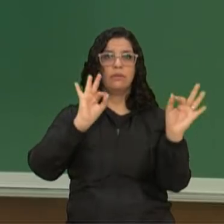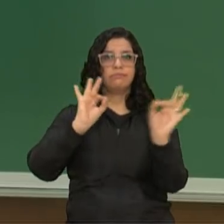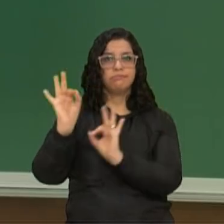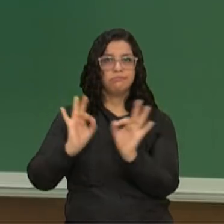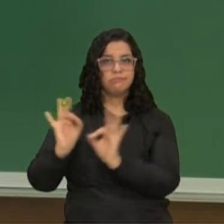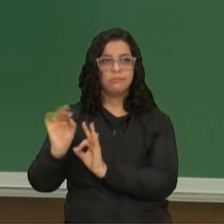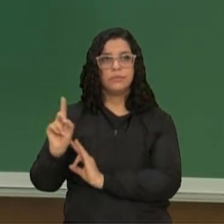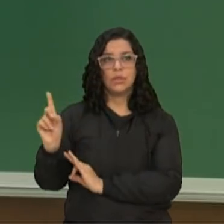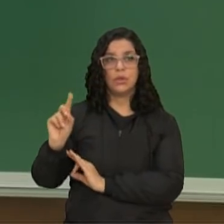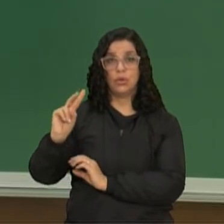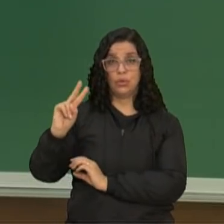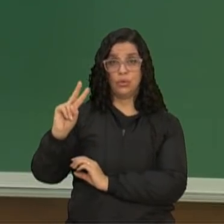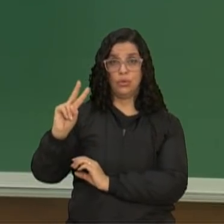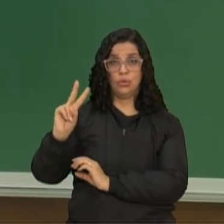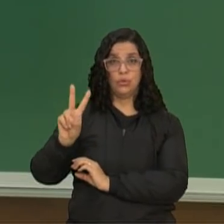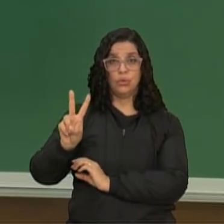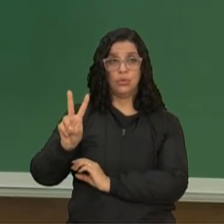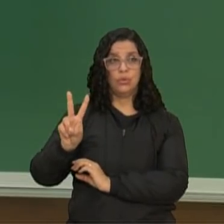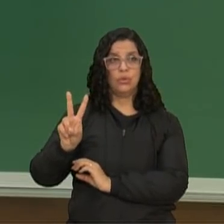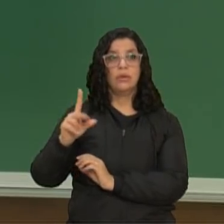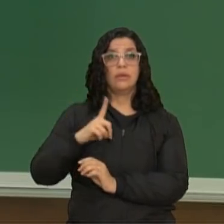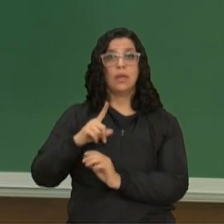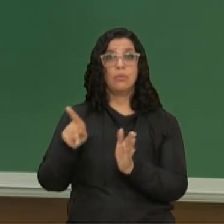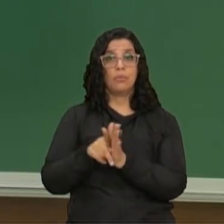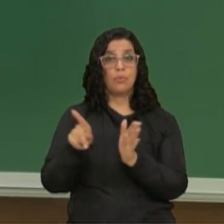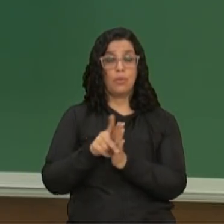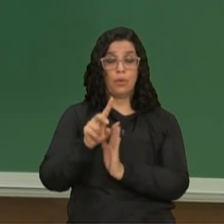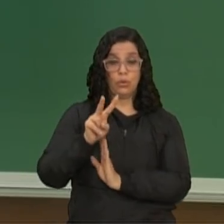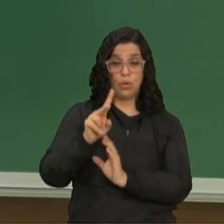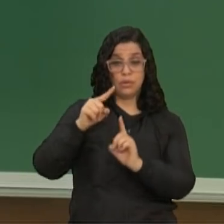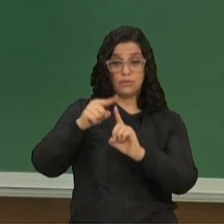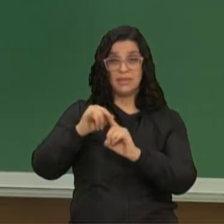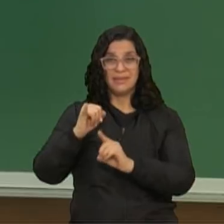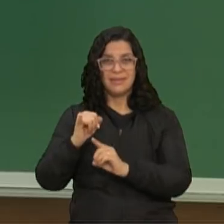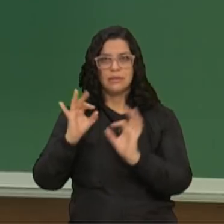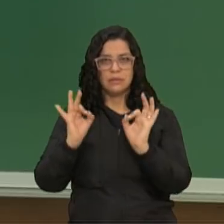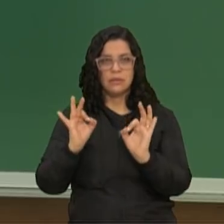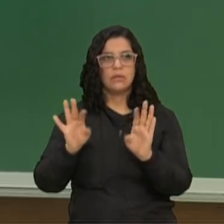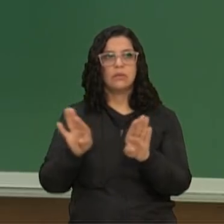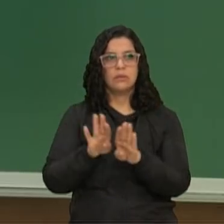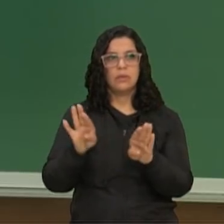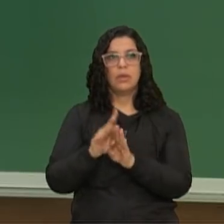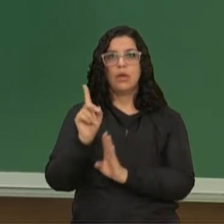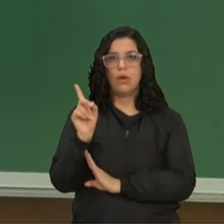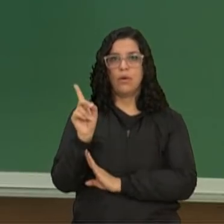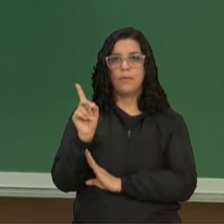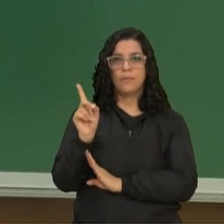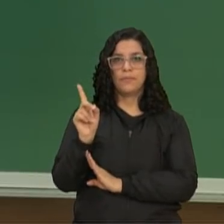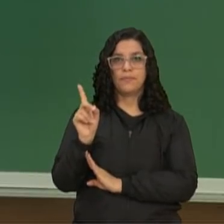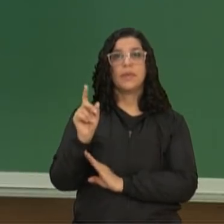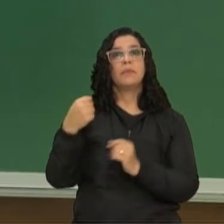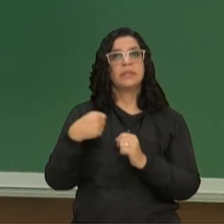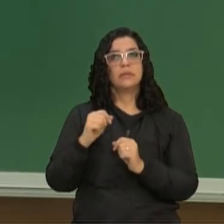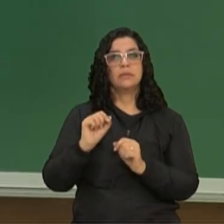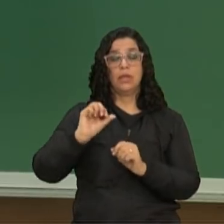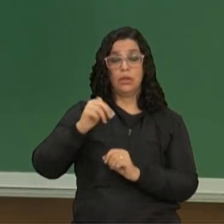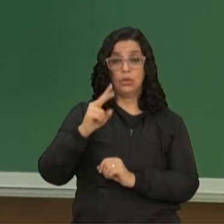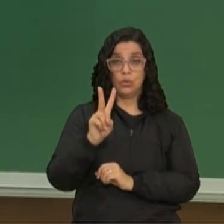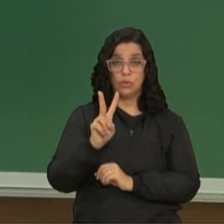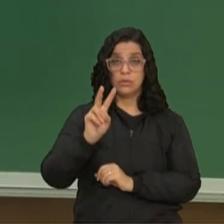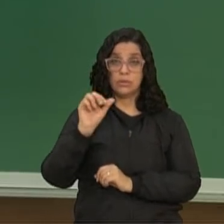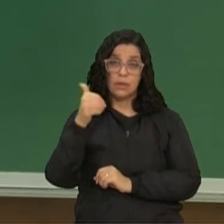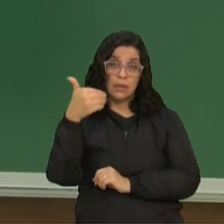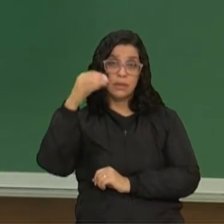aqui, né? O 2, porque eu tenho um produto aqui, eu vou distribuir o expoente para o 2 e para o 10.